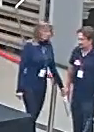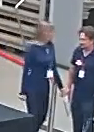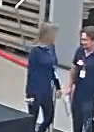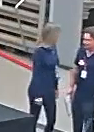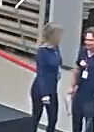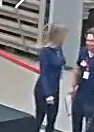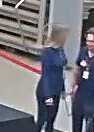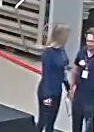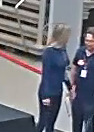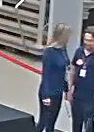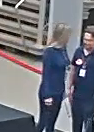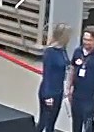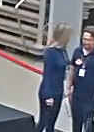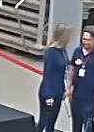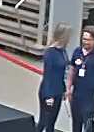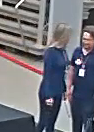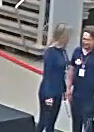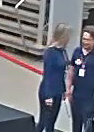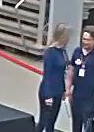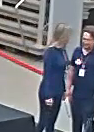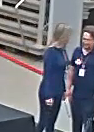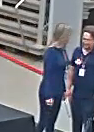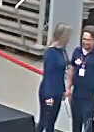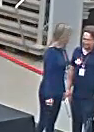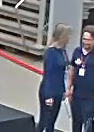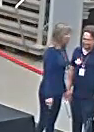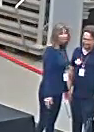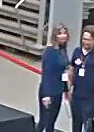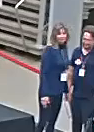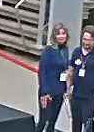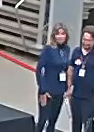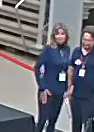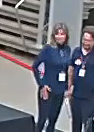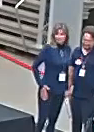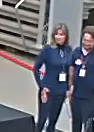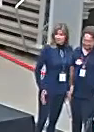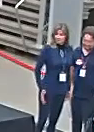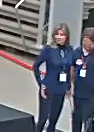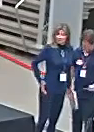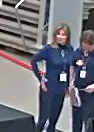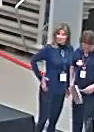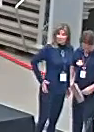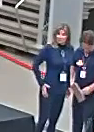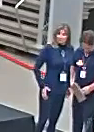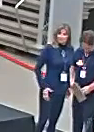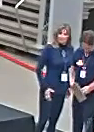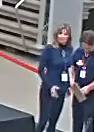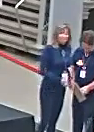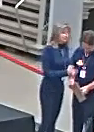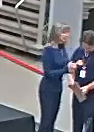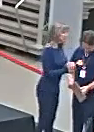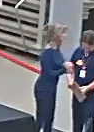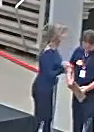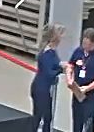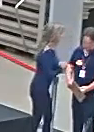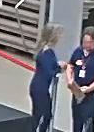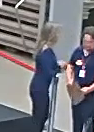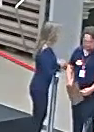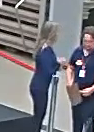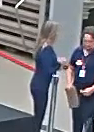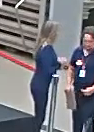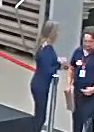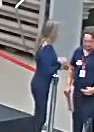tudo que foi falado aqui tem que ter mais educação a educação de vocês também essa postura